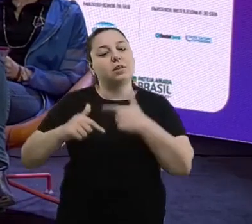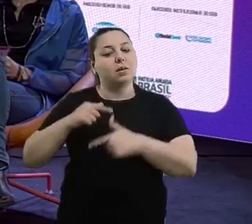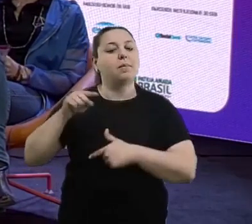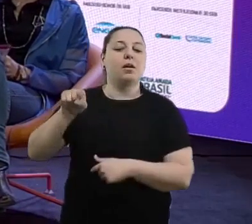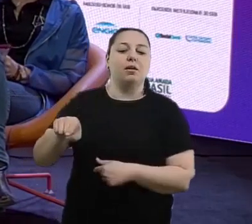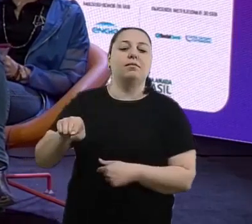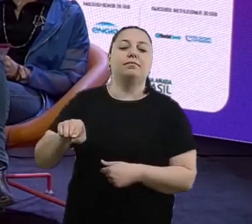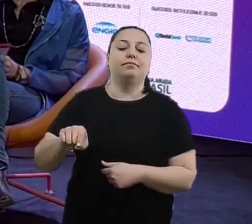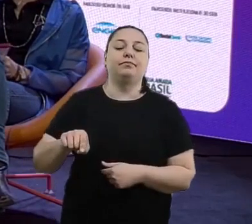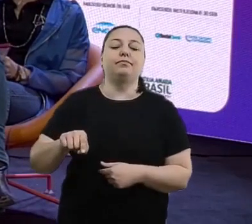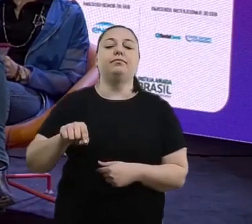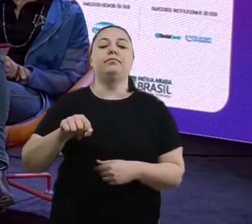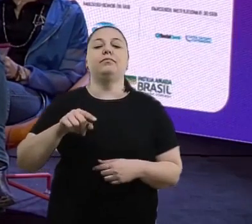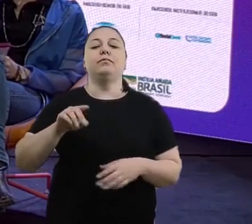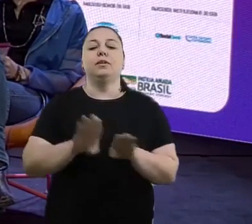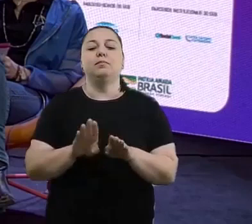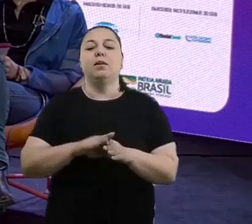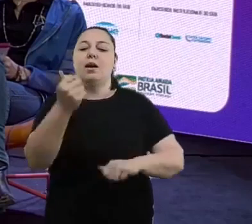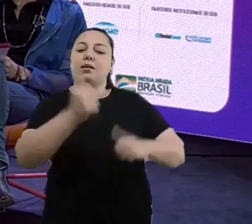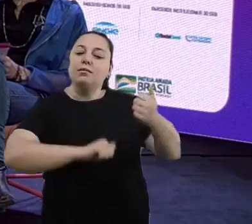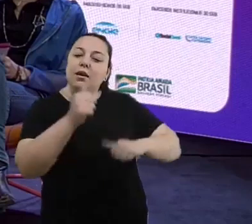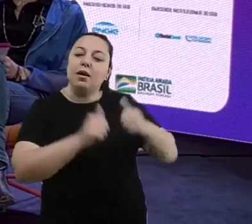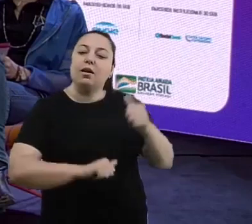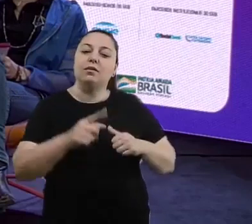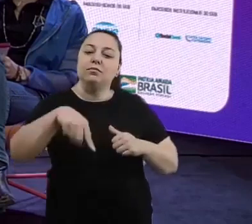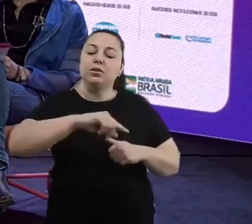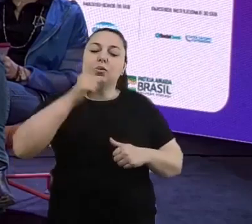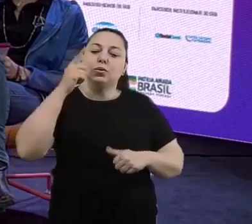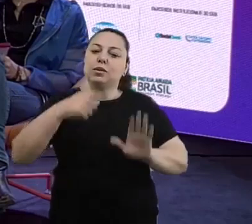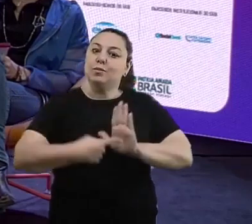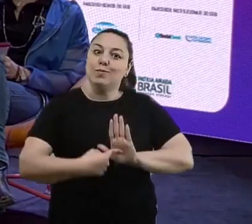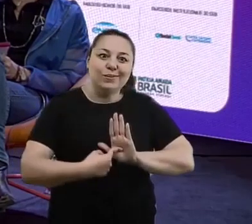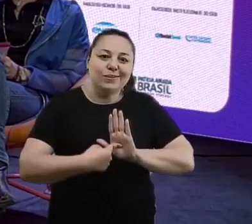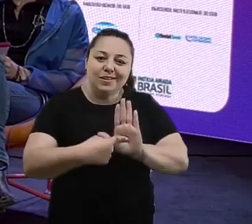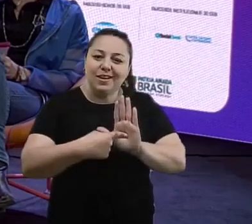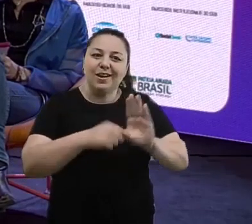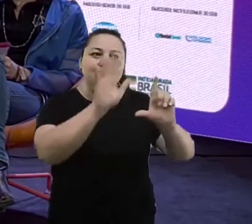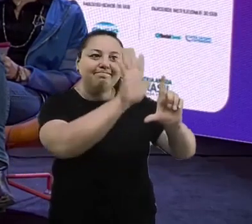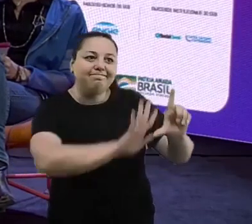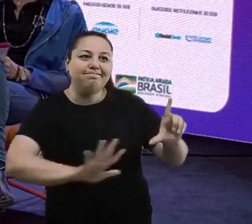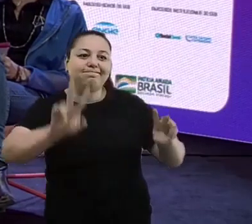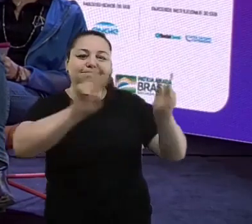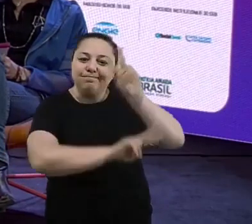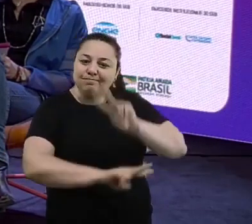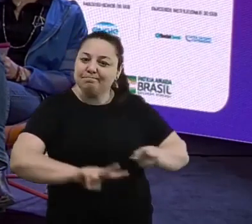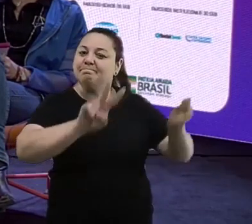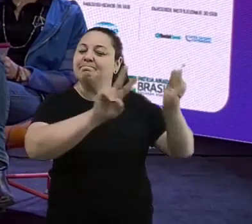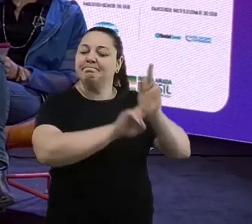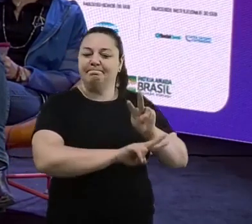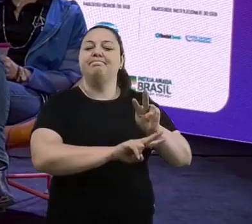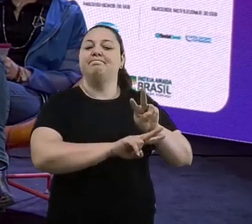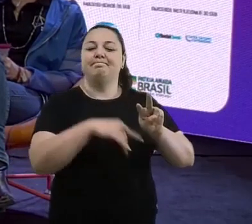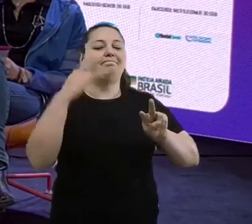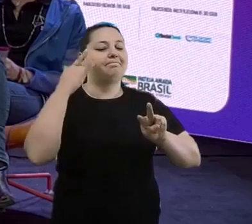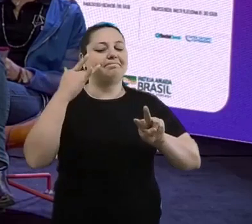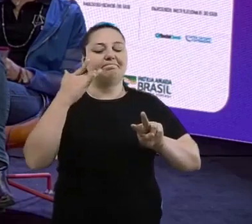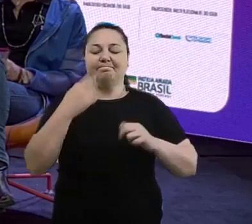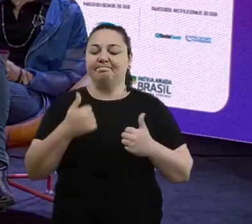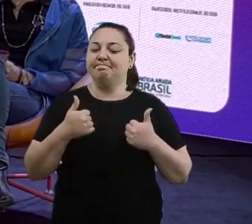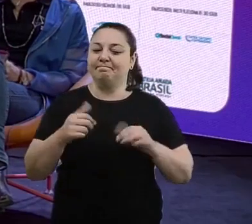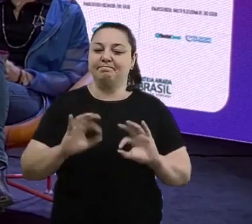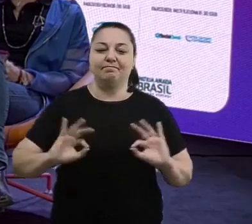foi indicado, que responde a essa pergunta. Né? Além das fêmeas, que são os animais que fazem a reposição dos